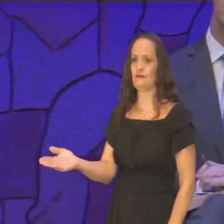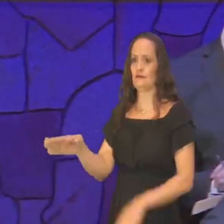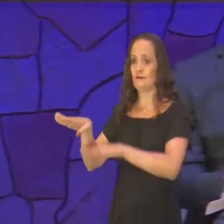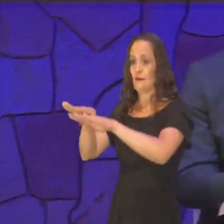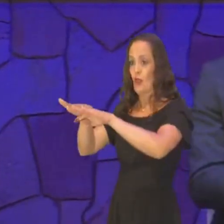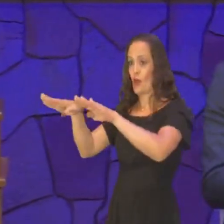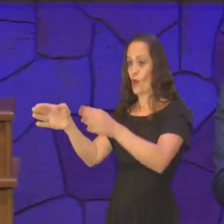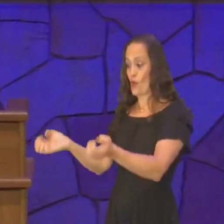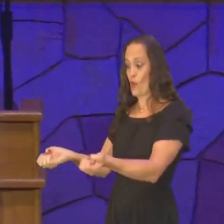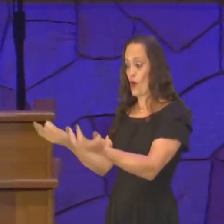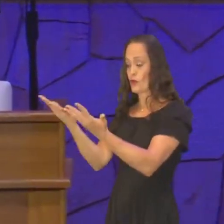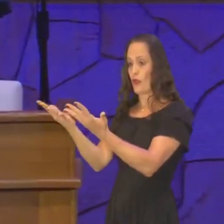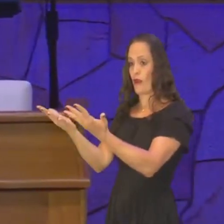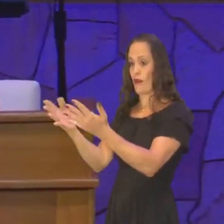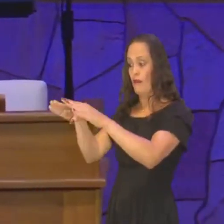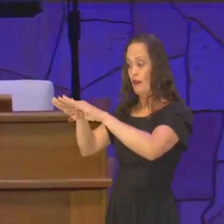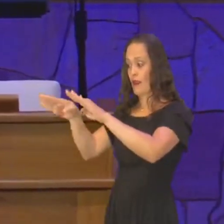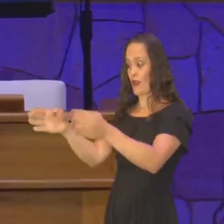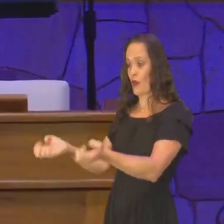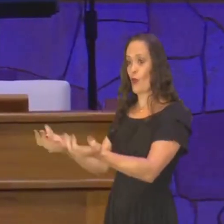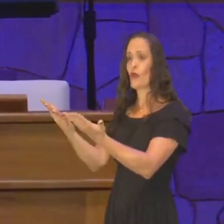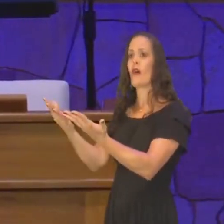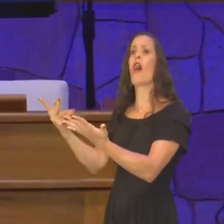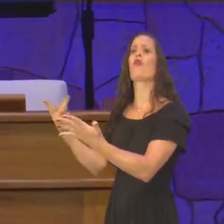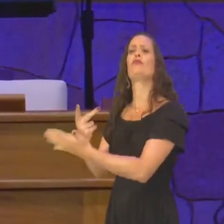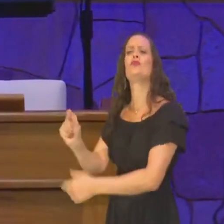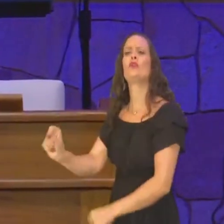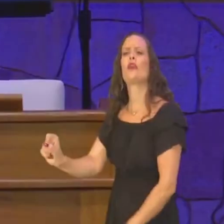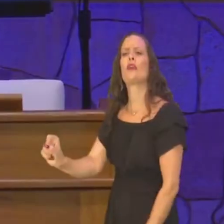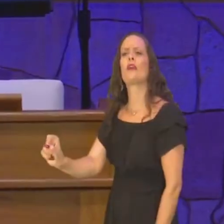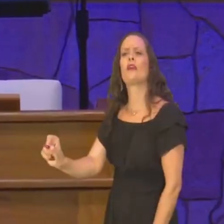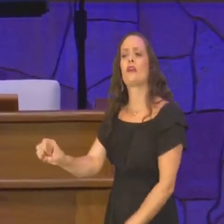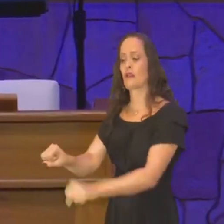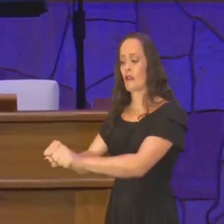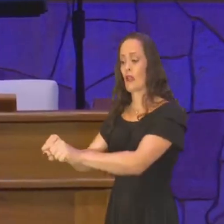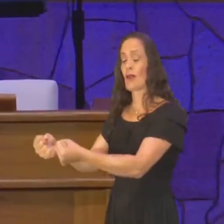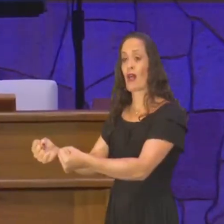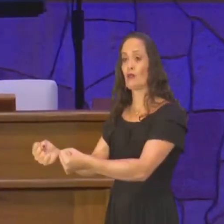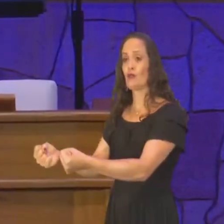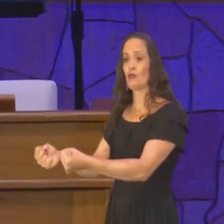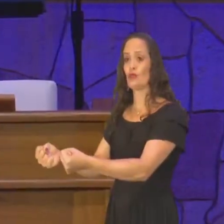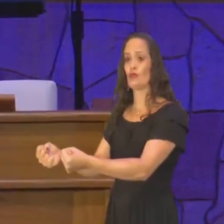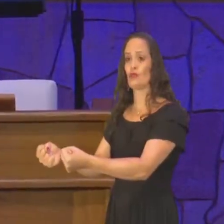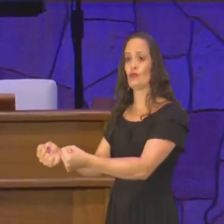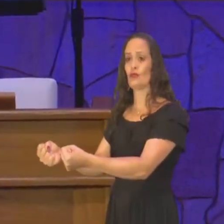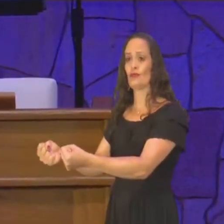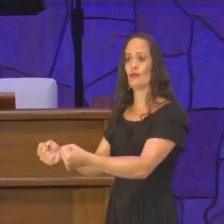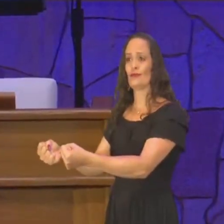O altar estava quebrado.